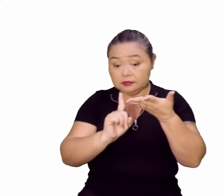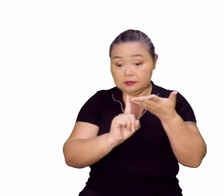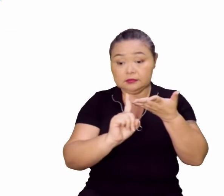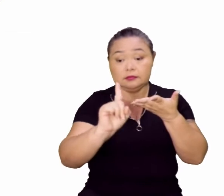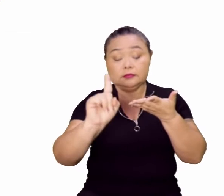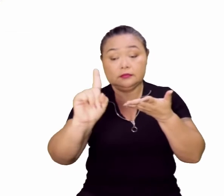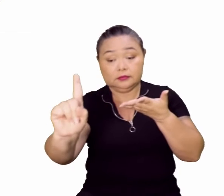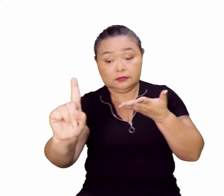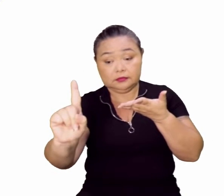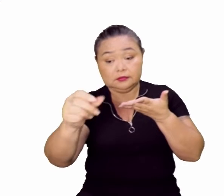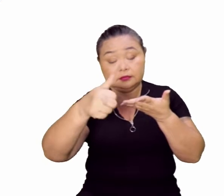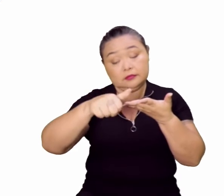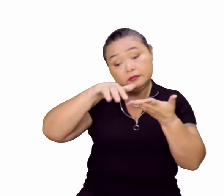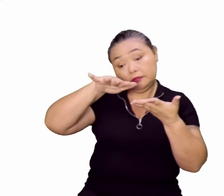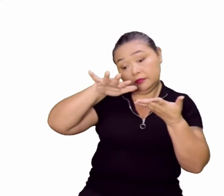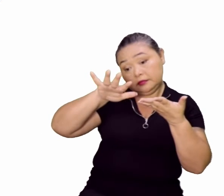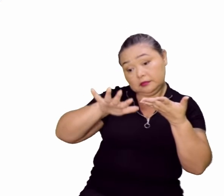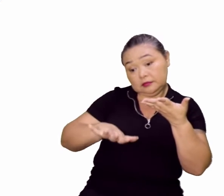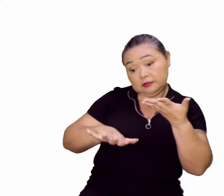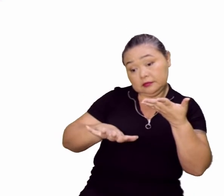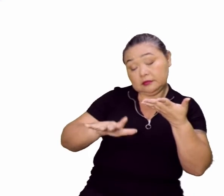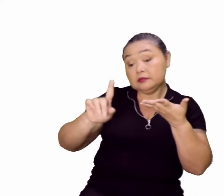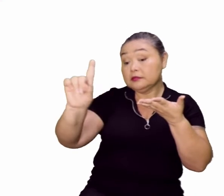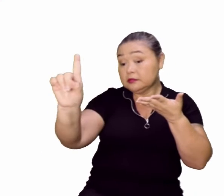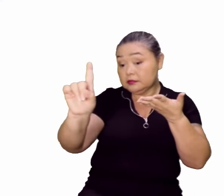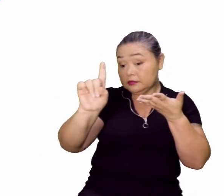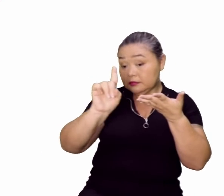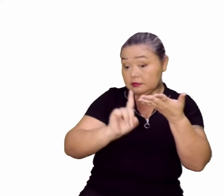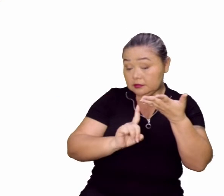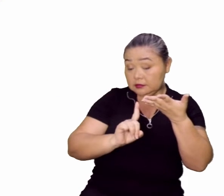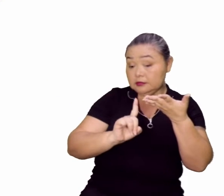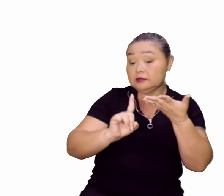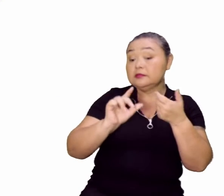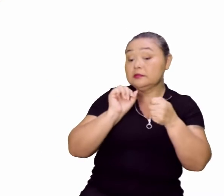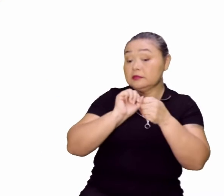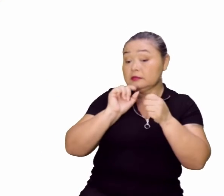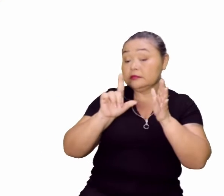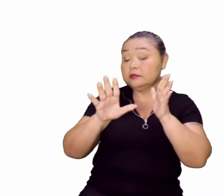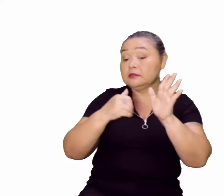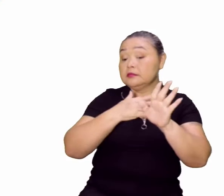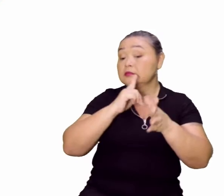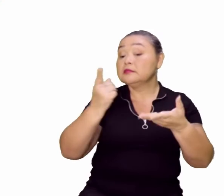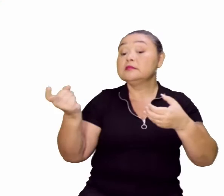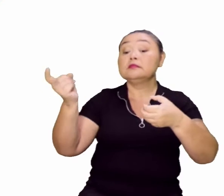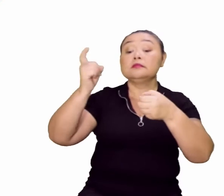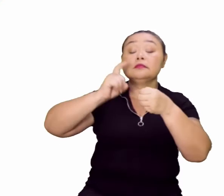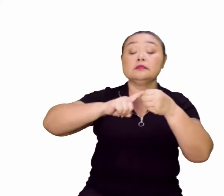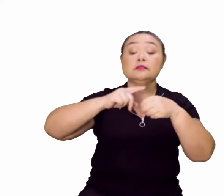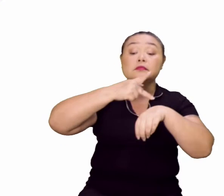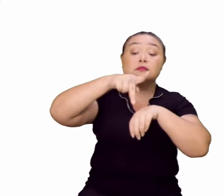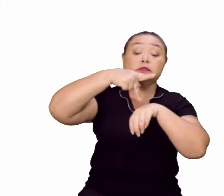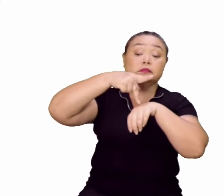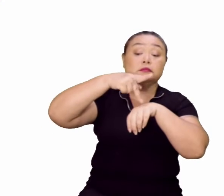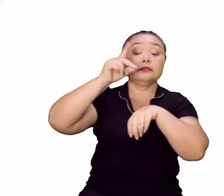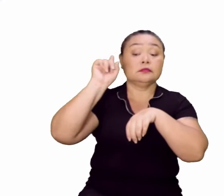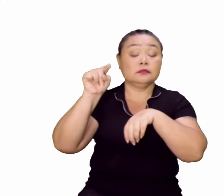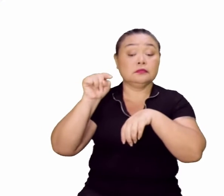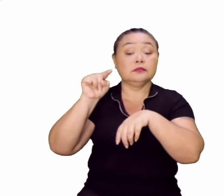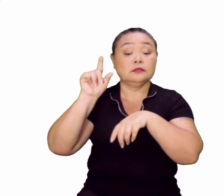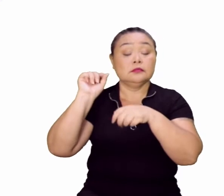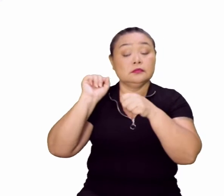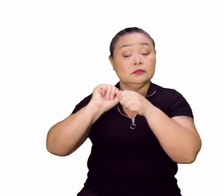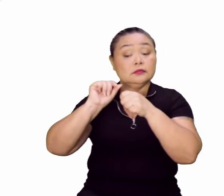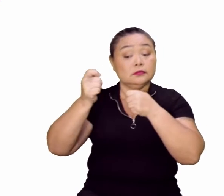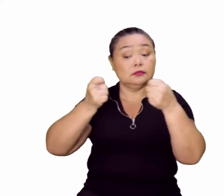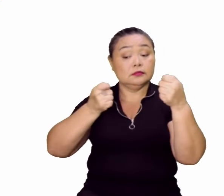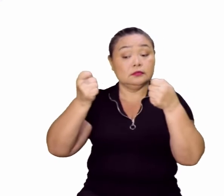quem pode estar. E quem entrar de forma ilegal, devolve para o país de origem, ok? Quem faz muito